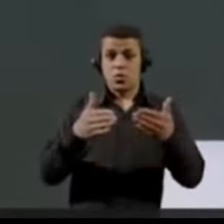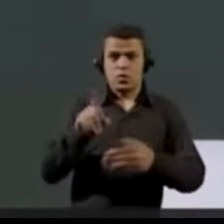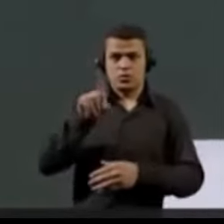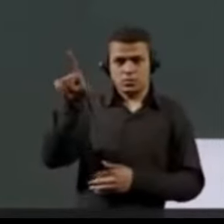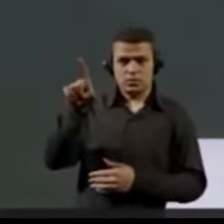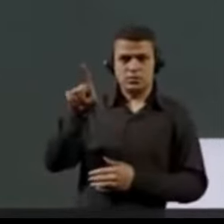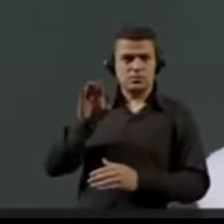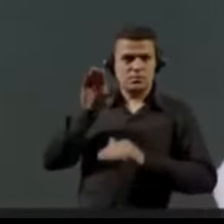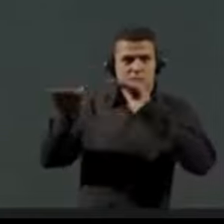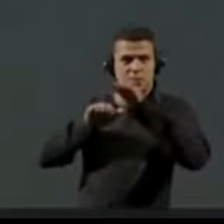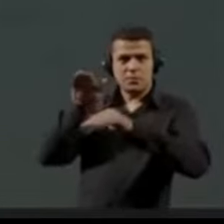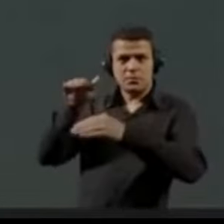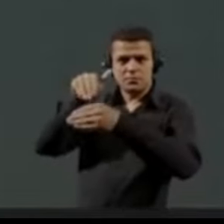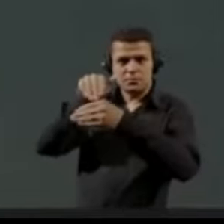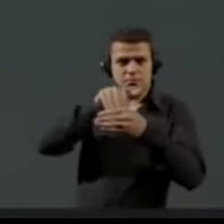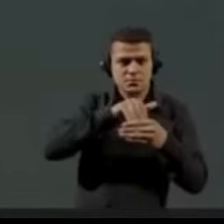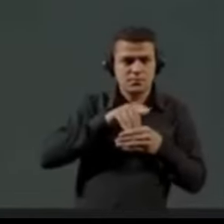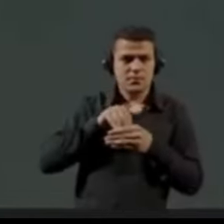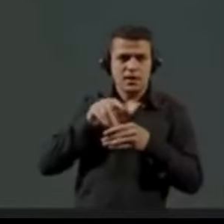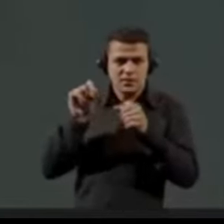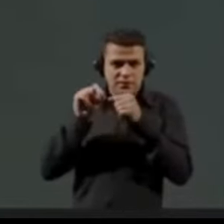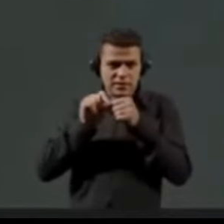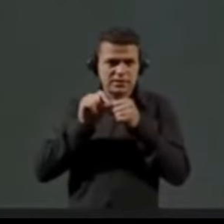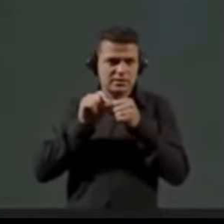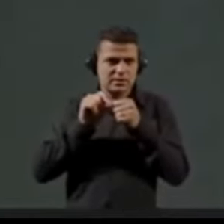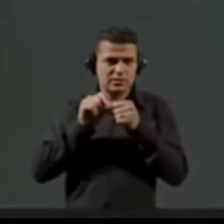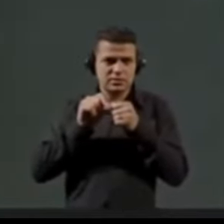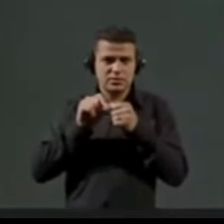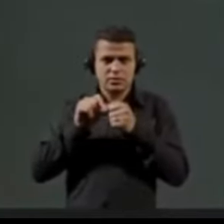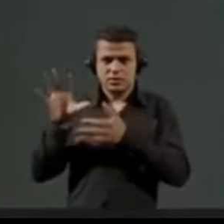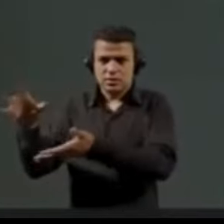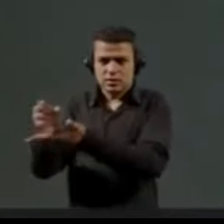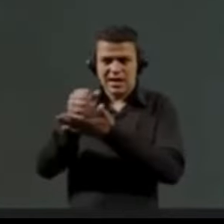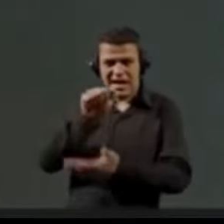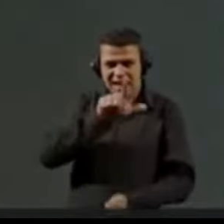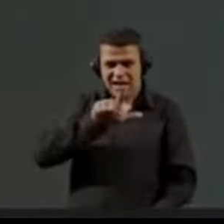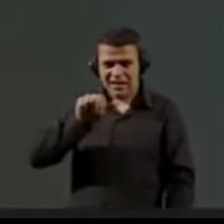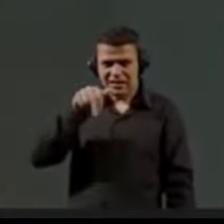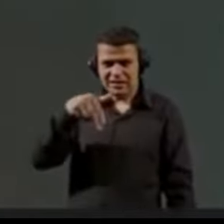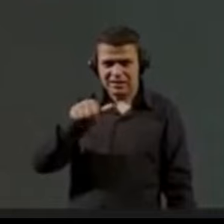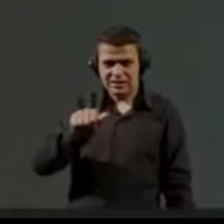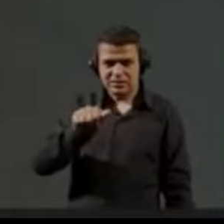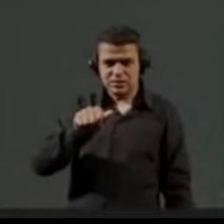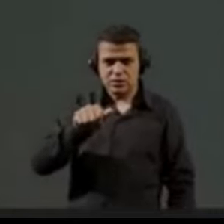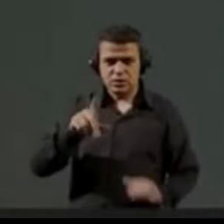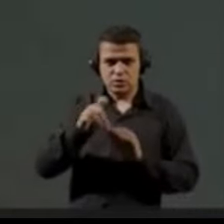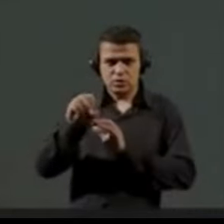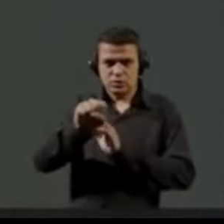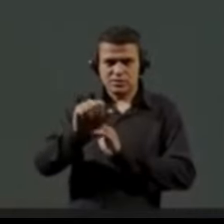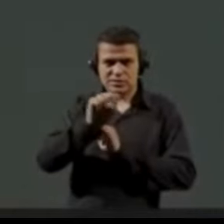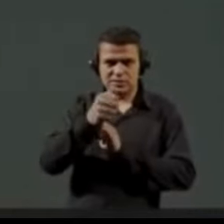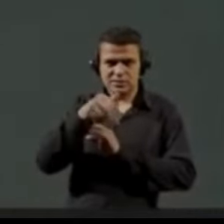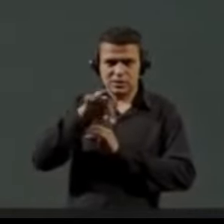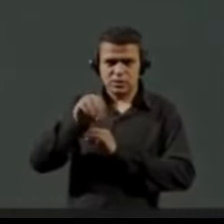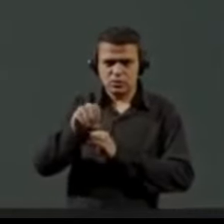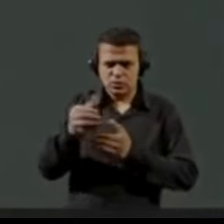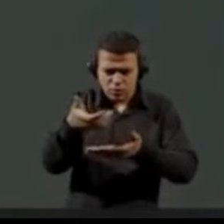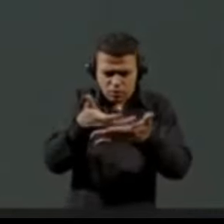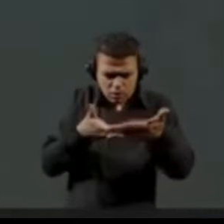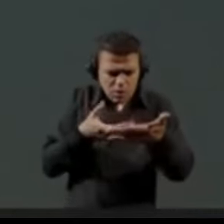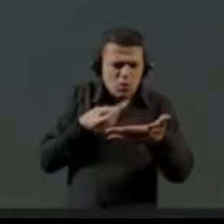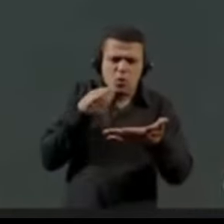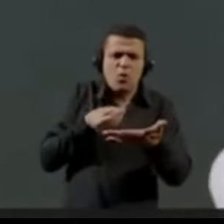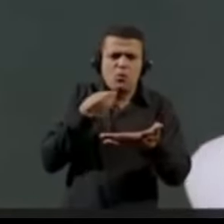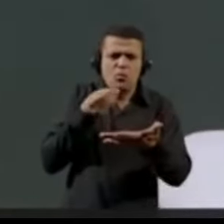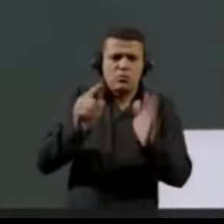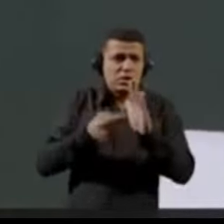mandatos foram para os Estados Unidos para fazer a extradição do Alan dos Santos, eles olharam e não entendiam. Como? Nos